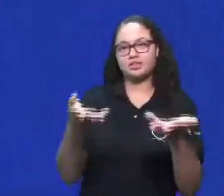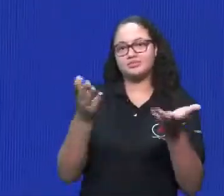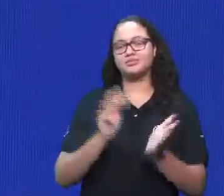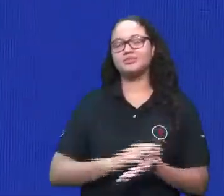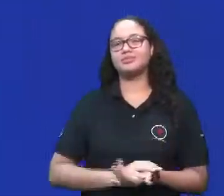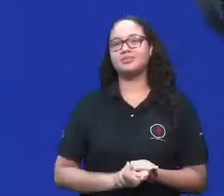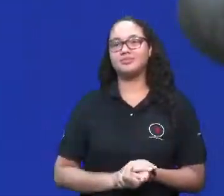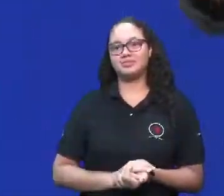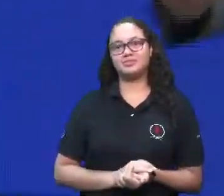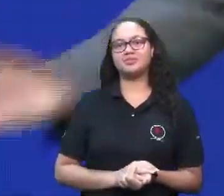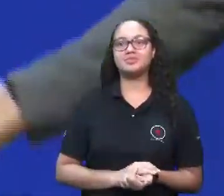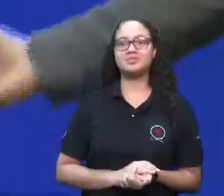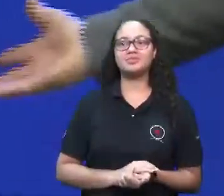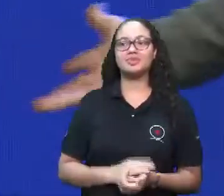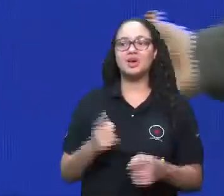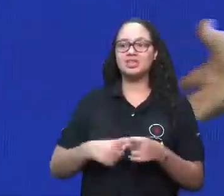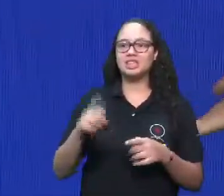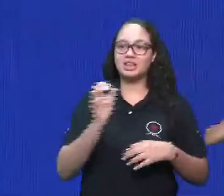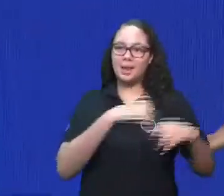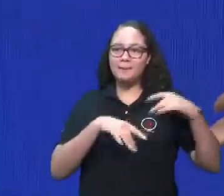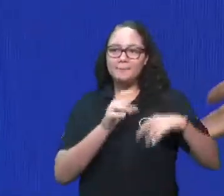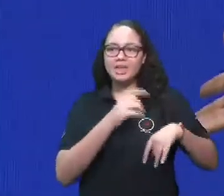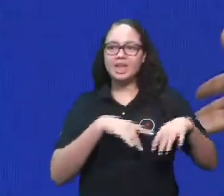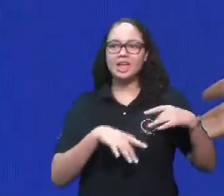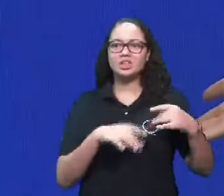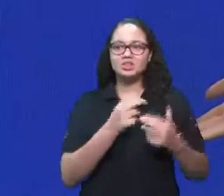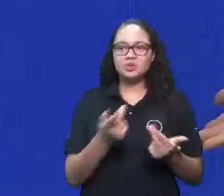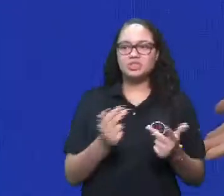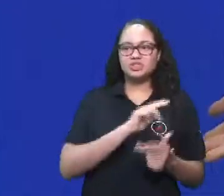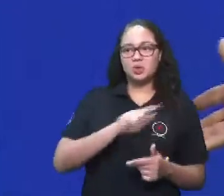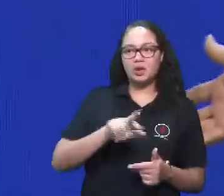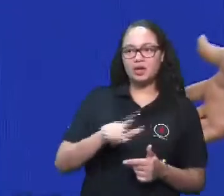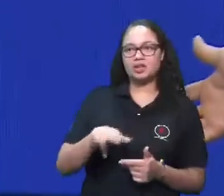Por quê? Você não tem medo do que você não é. Entende?